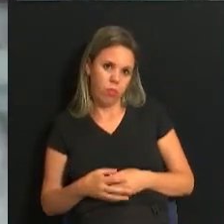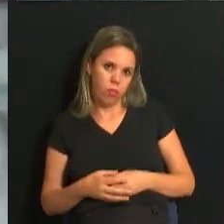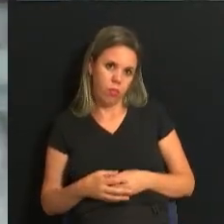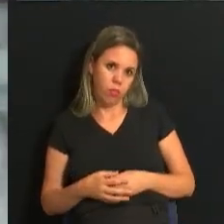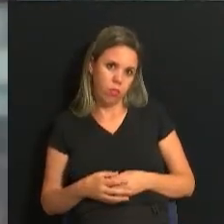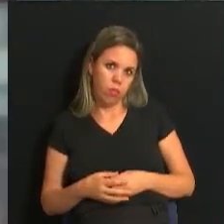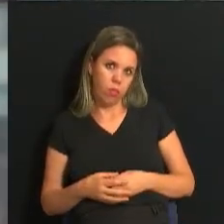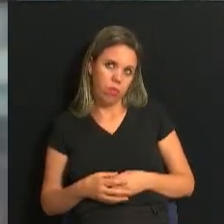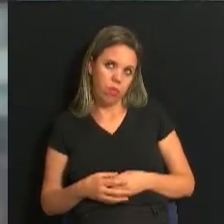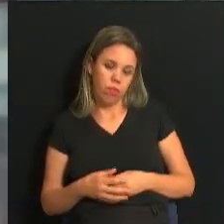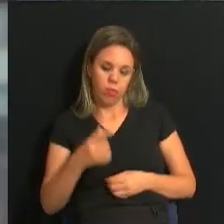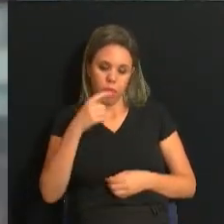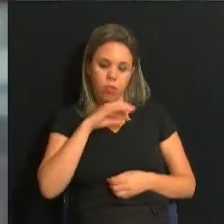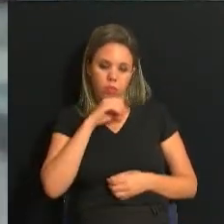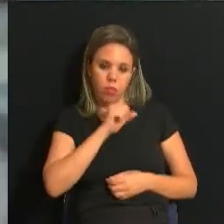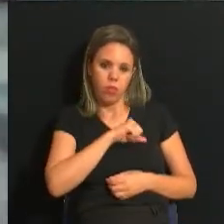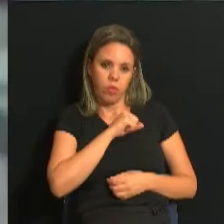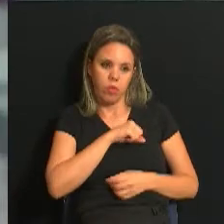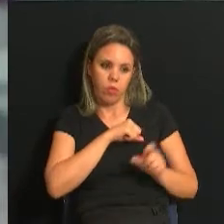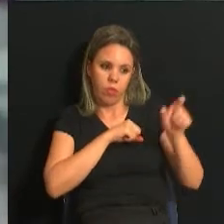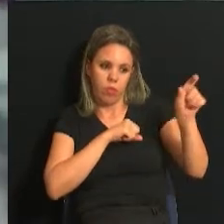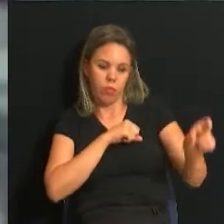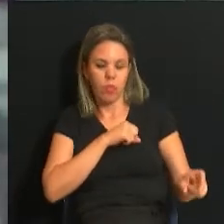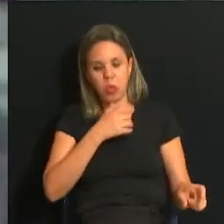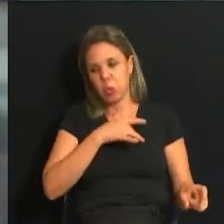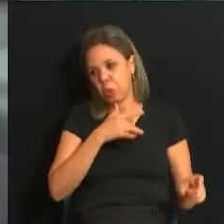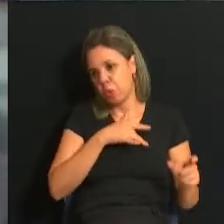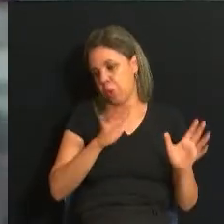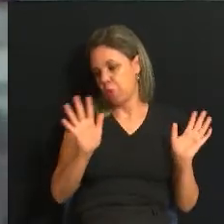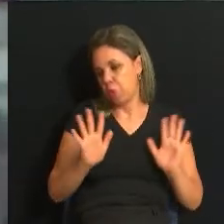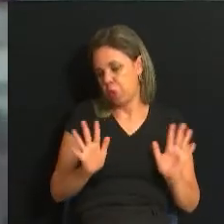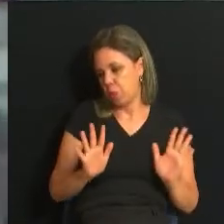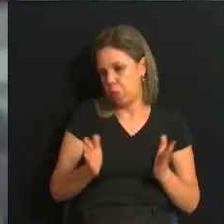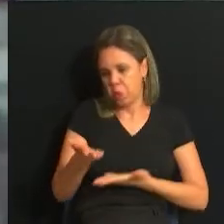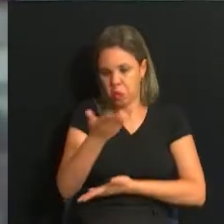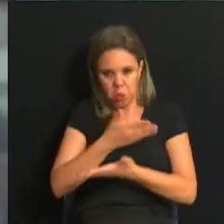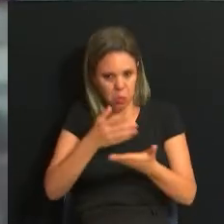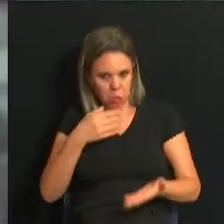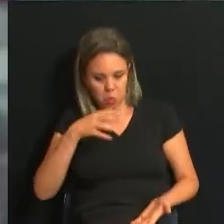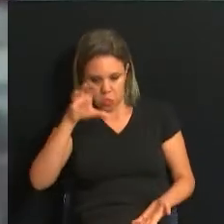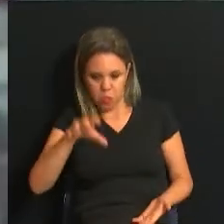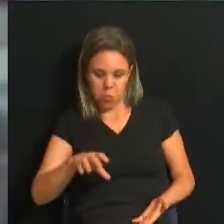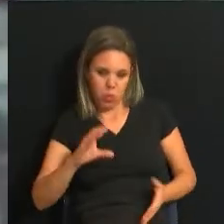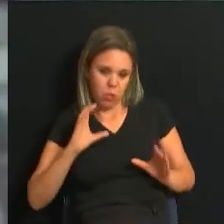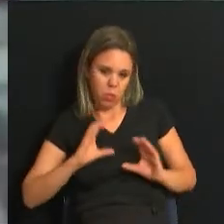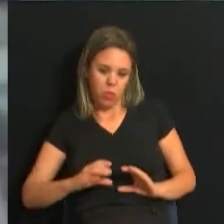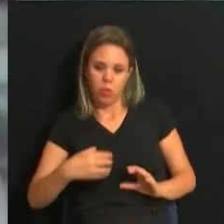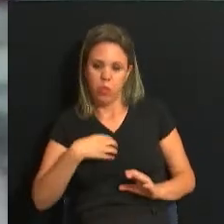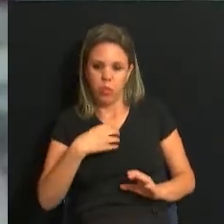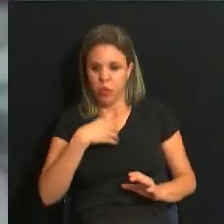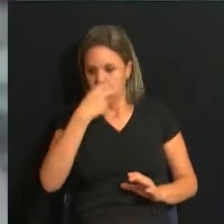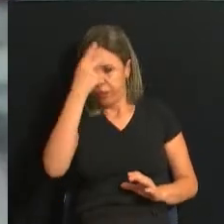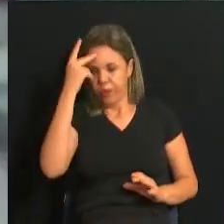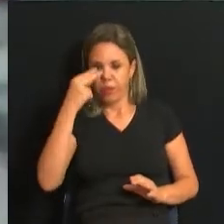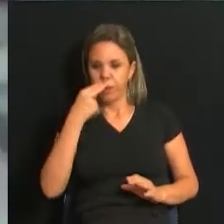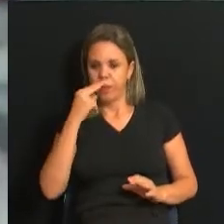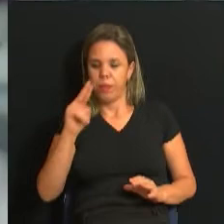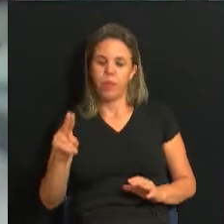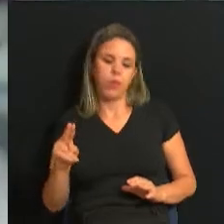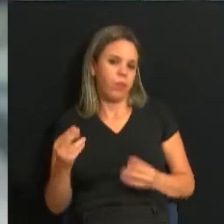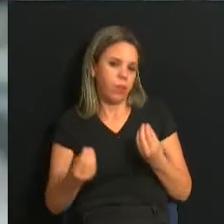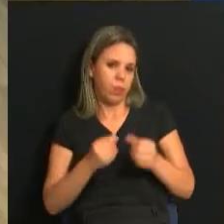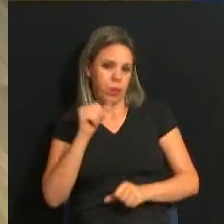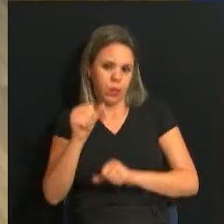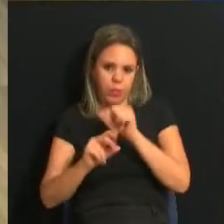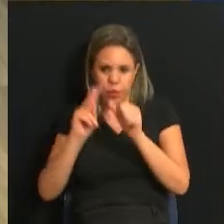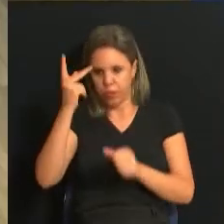vilão da história, ela sai de coitada. Então, esses são alguns traços da personalidade narcisista. E tem como mudar